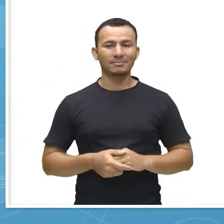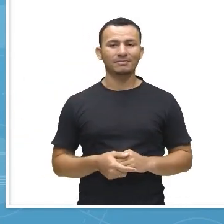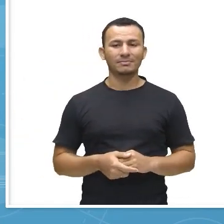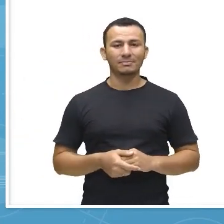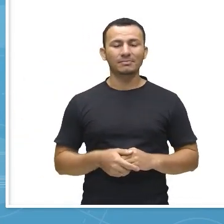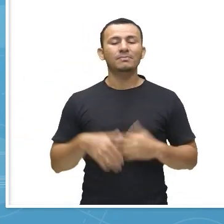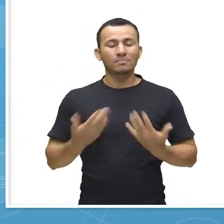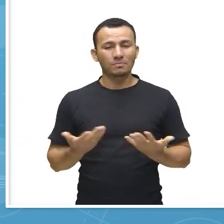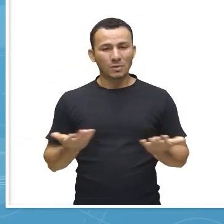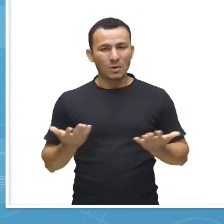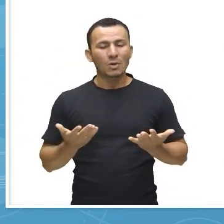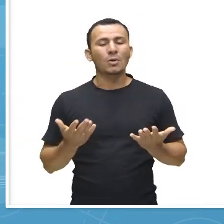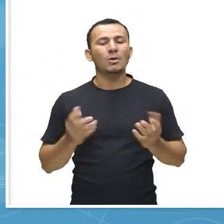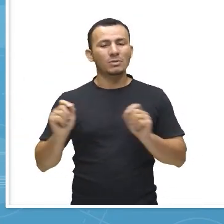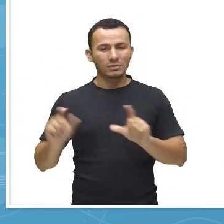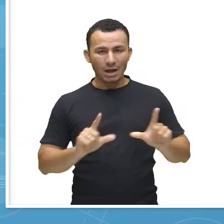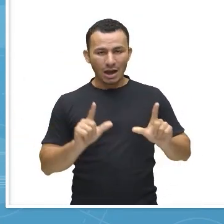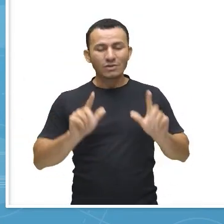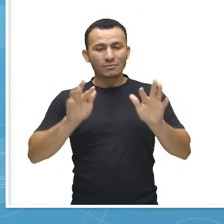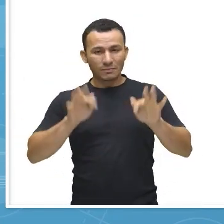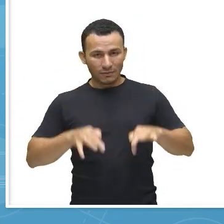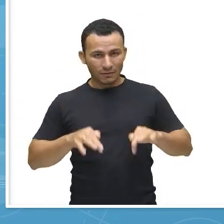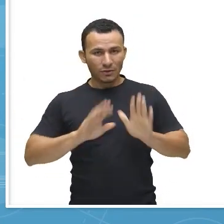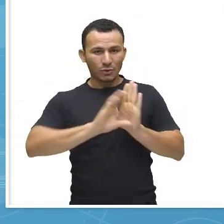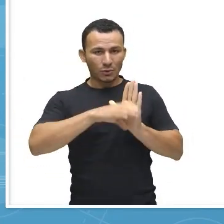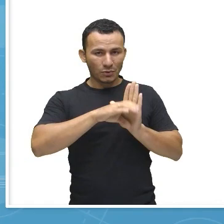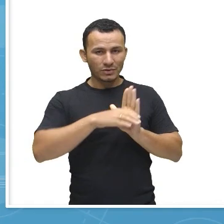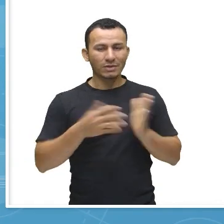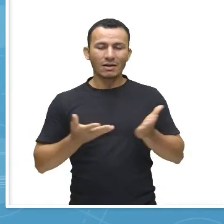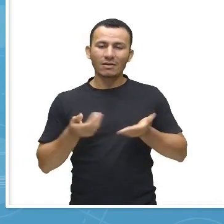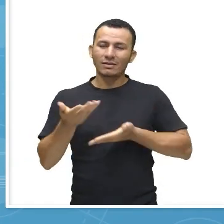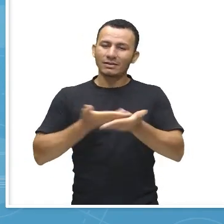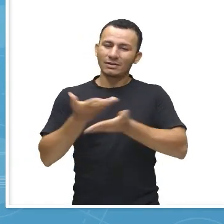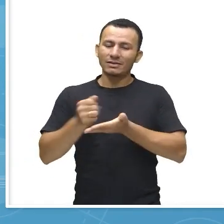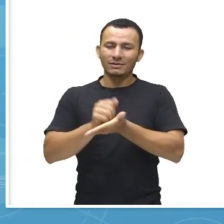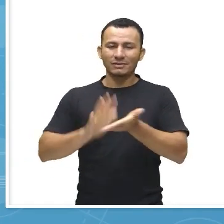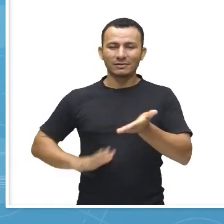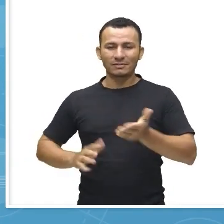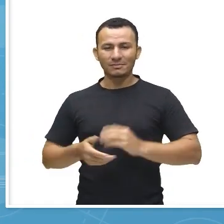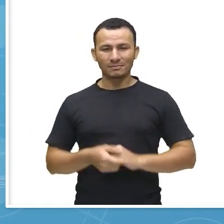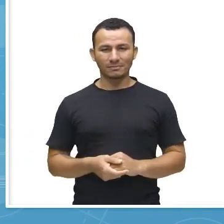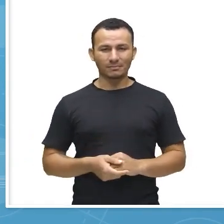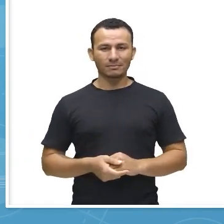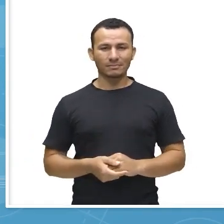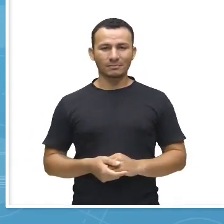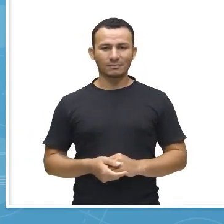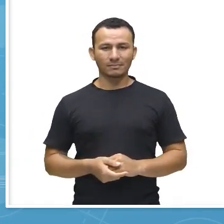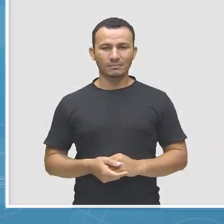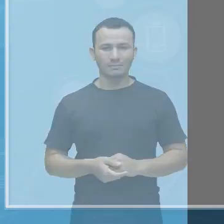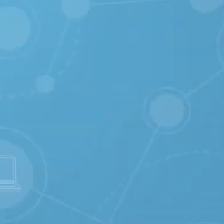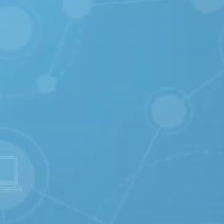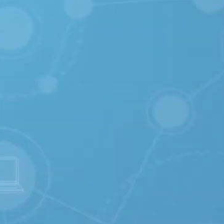gente termina essa parte dos conceitos e vamos chamar a nossa dinâmica local interativa.